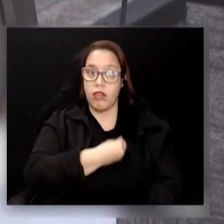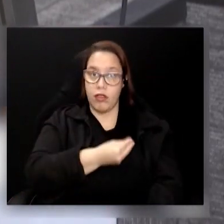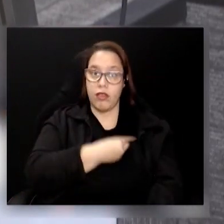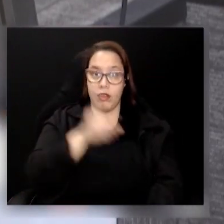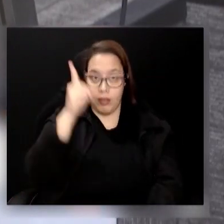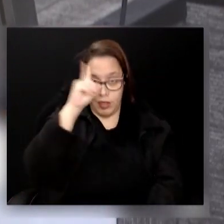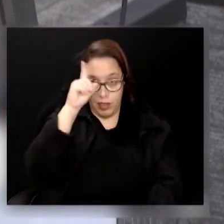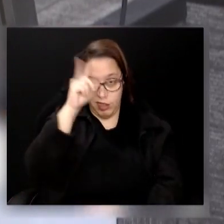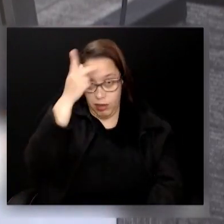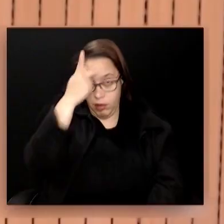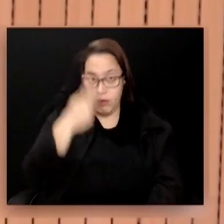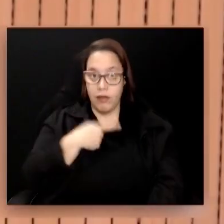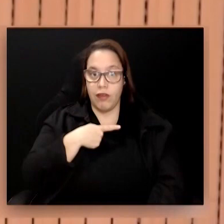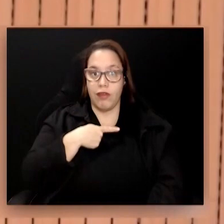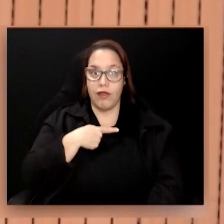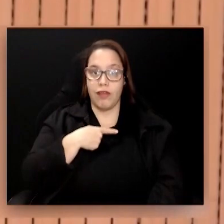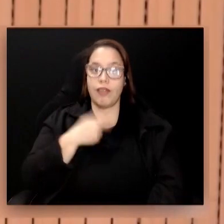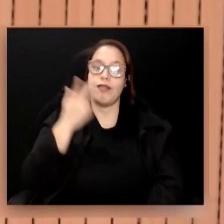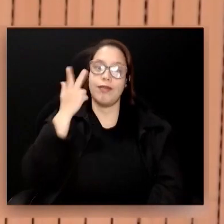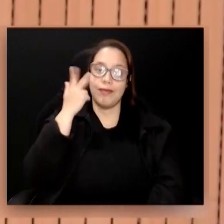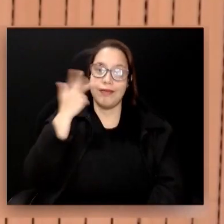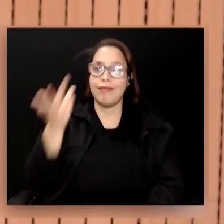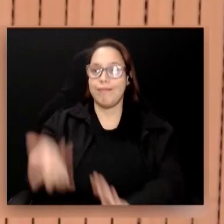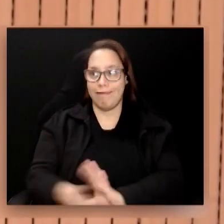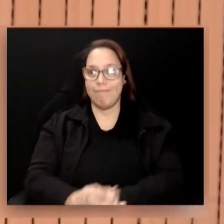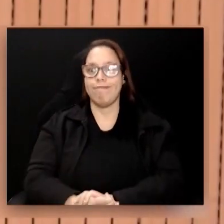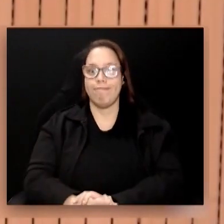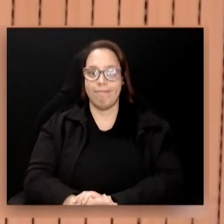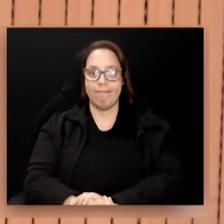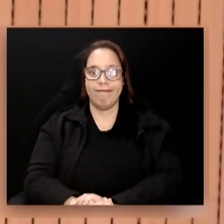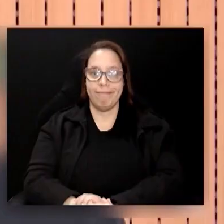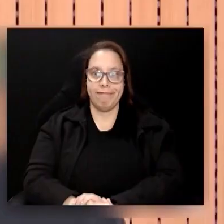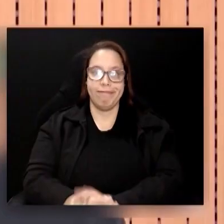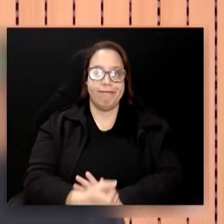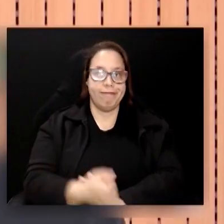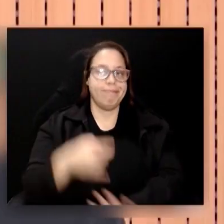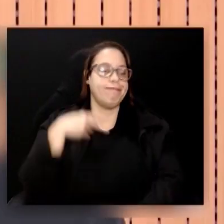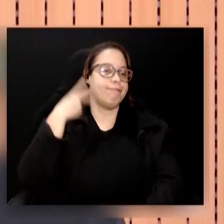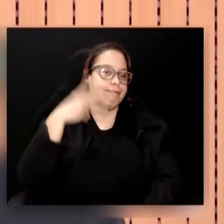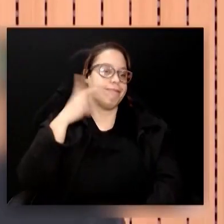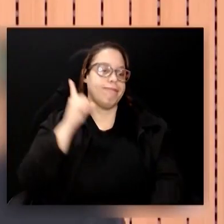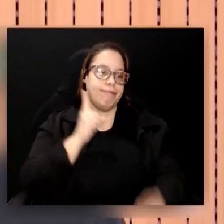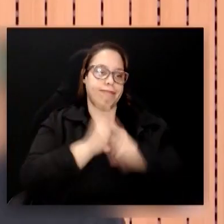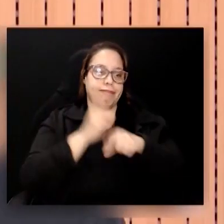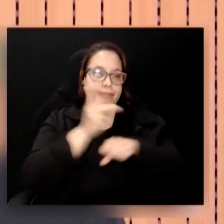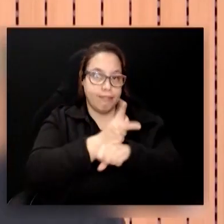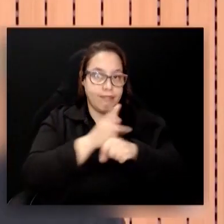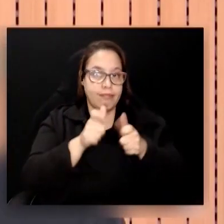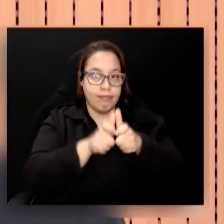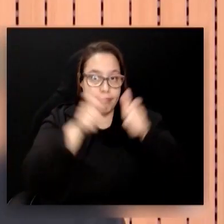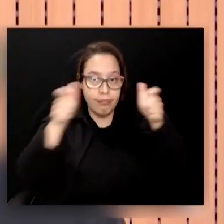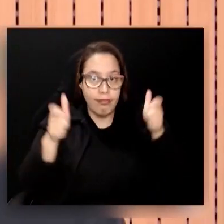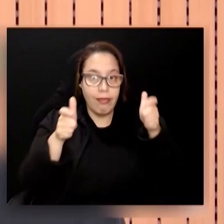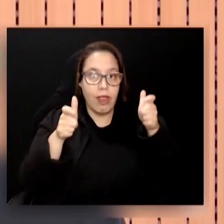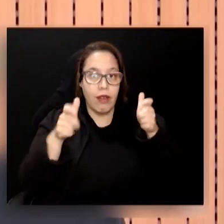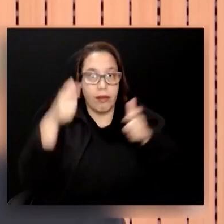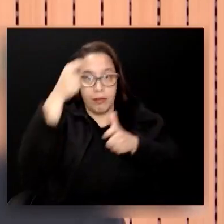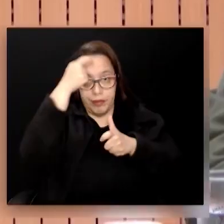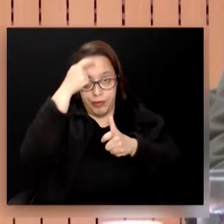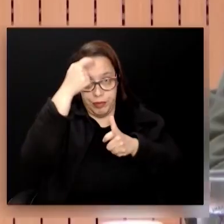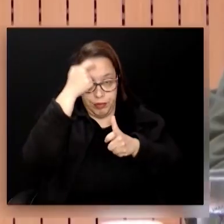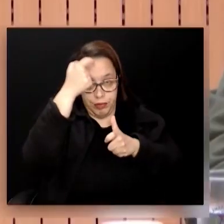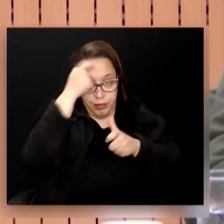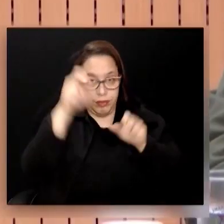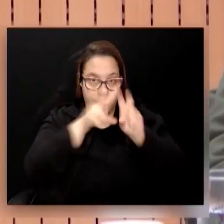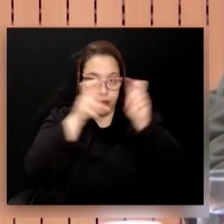vamos dizer, normais. Ainda segundo a vereadora, o encontro buscou ampliar a conscientização sobre a